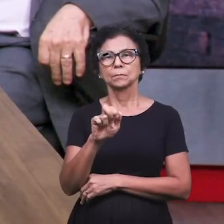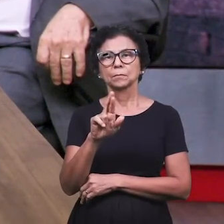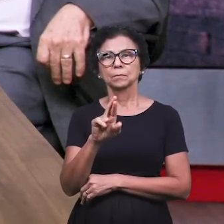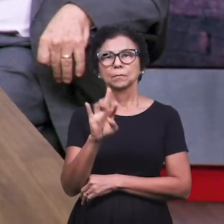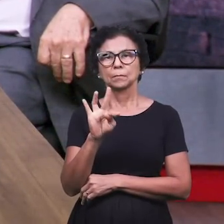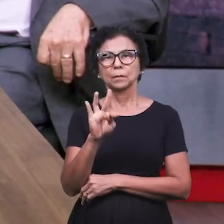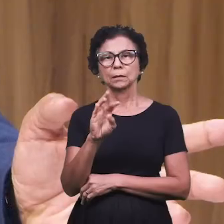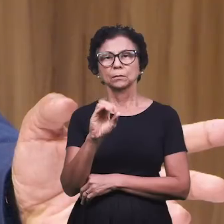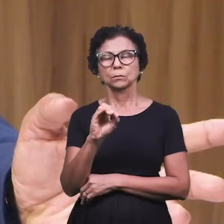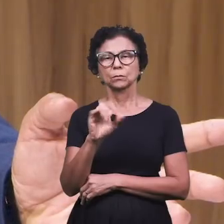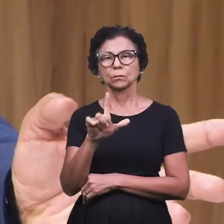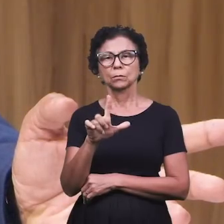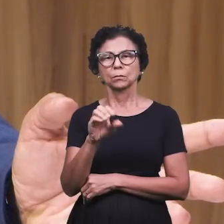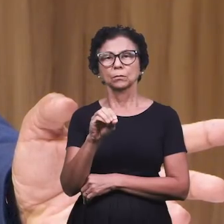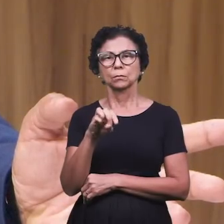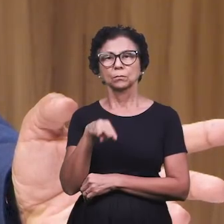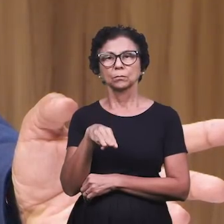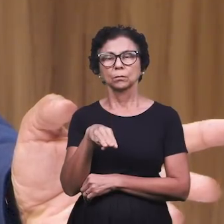Bartolomeu,